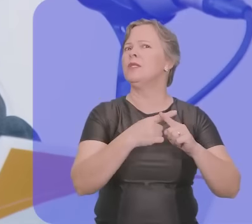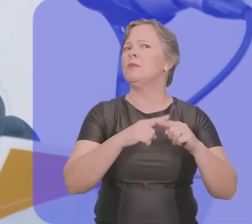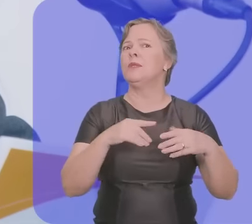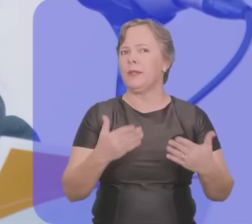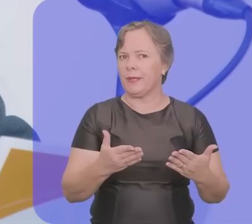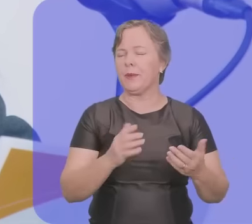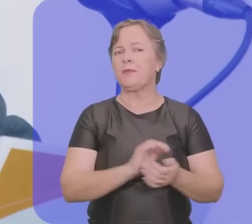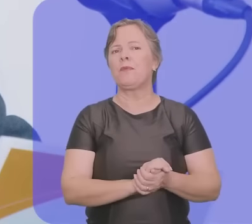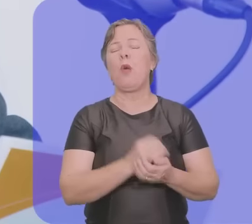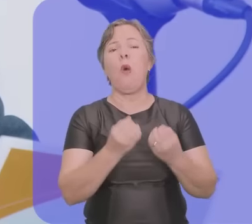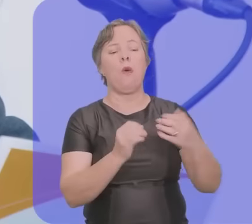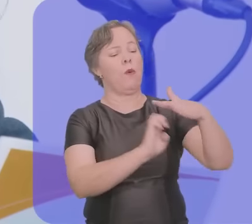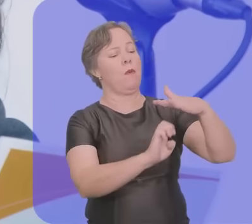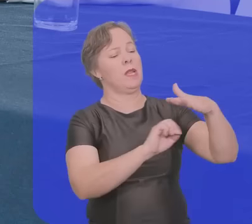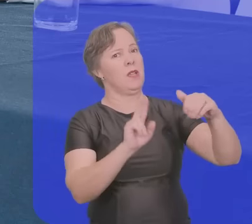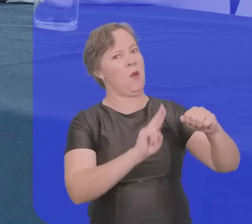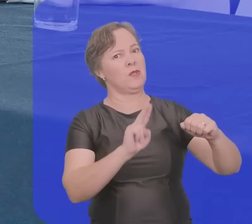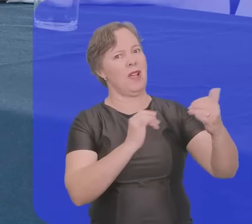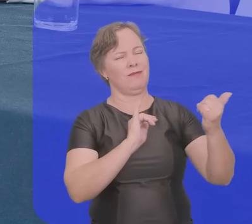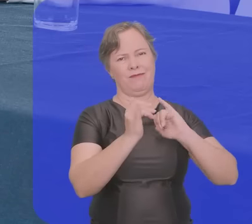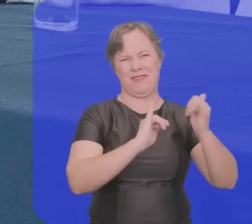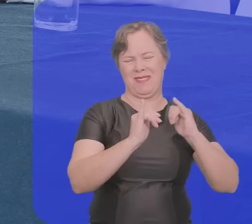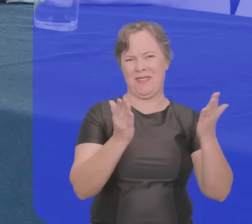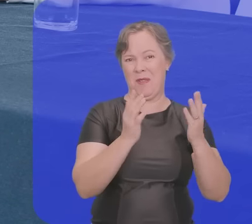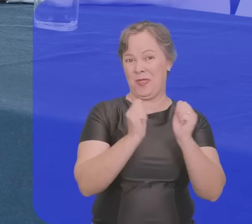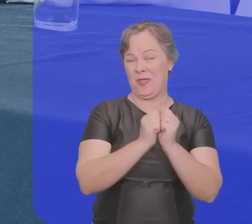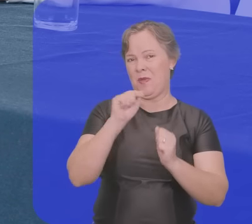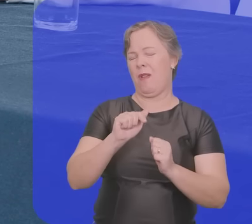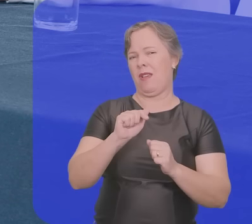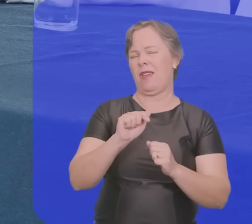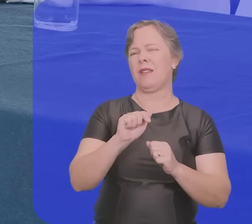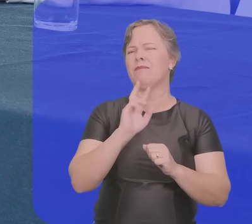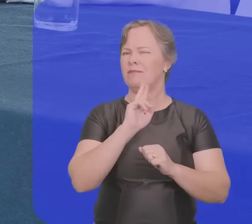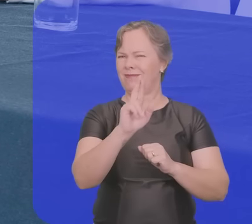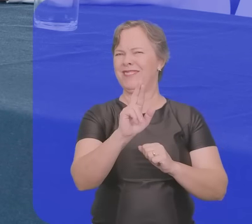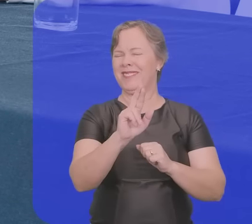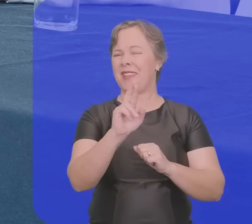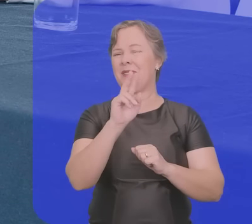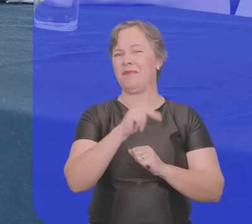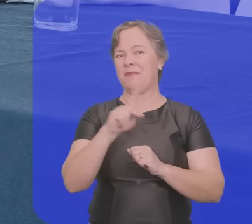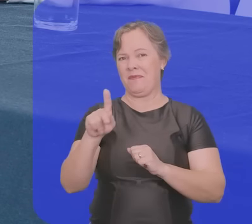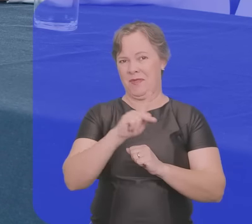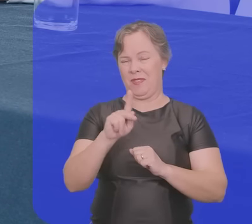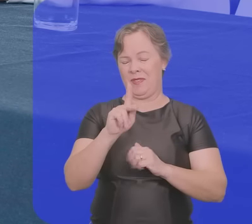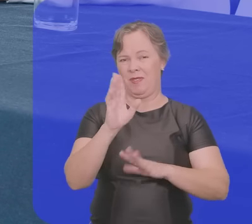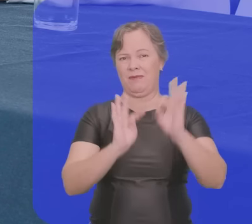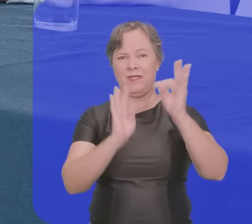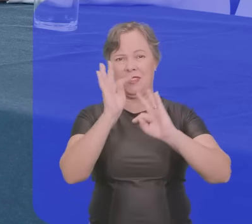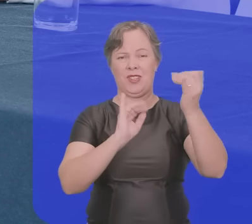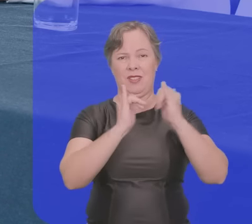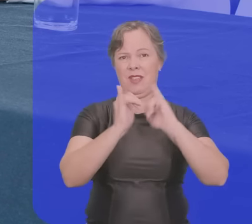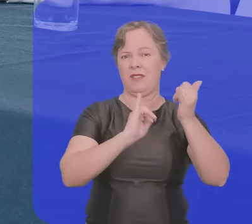Como é que as empresas podem utilizar esses dados? Então, hoje ao meu lado, a gente tem, para responder essas e outras dúvidas, o nosso docente